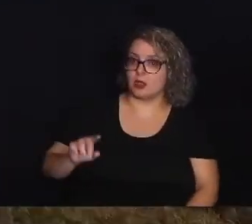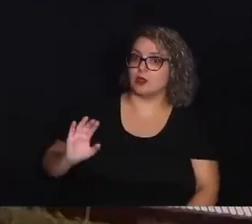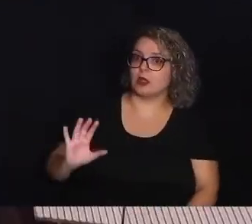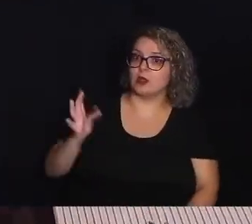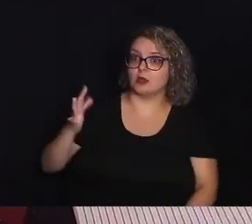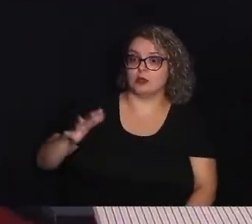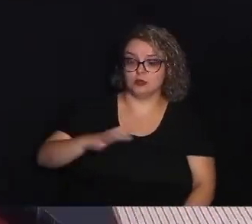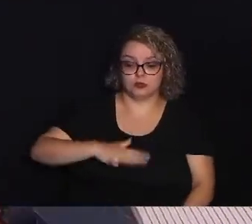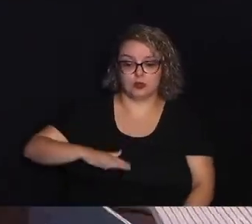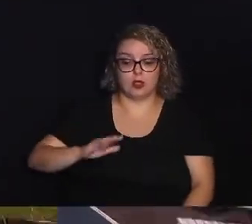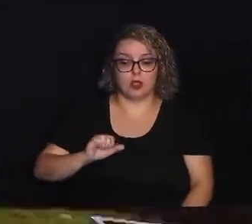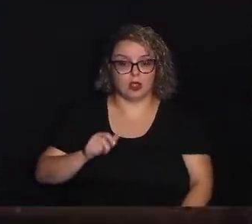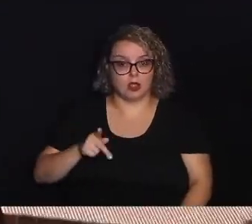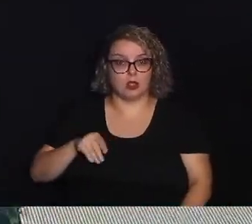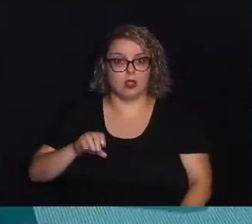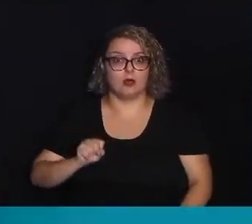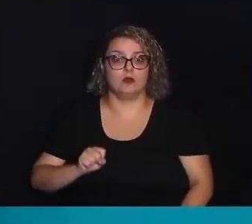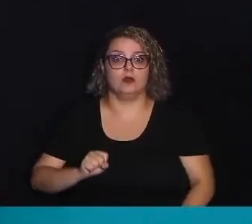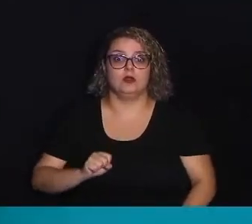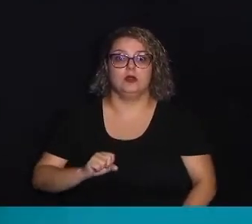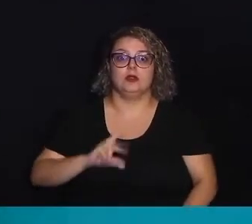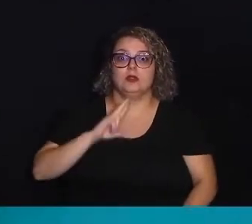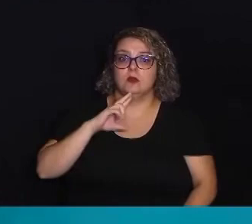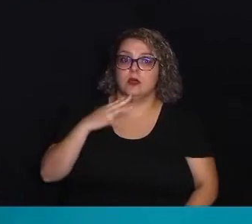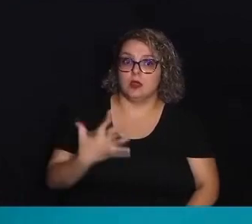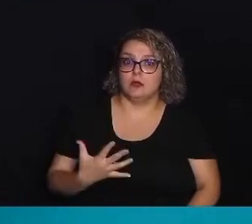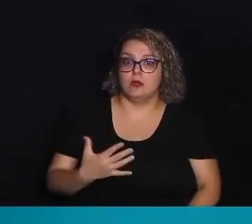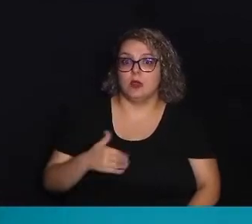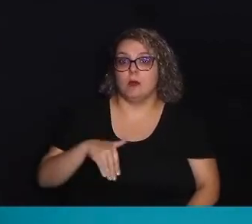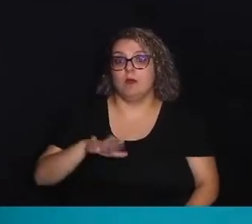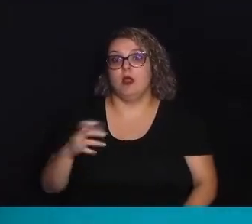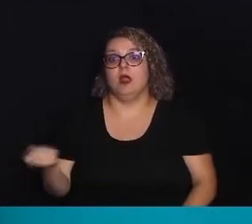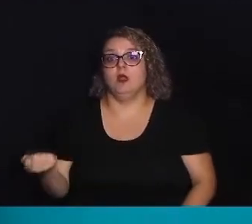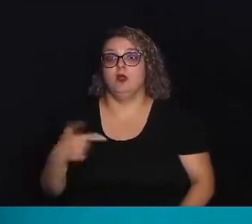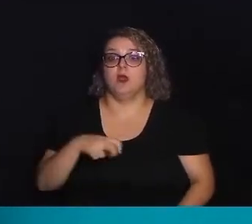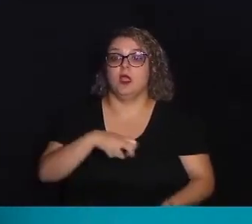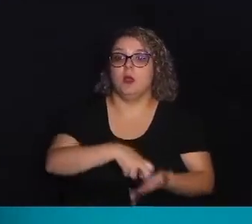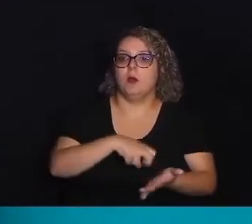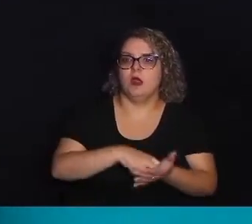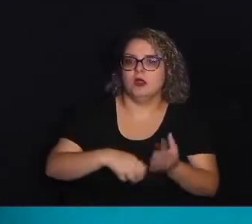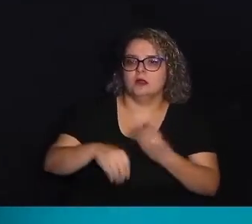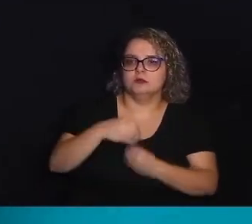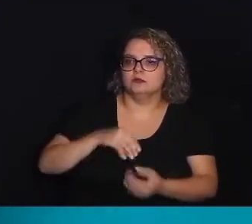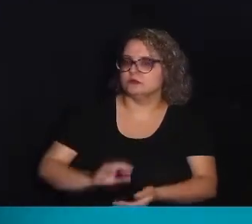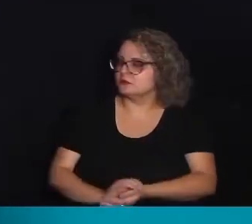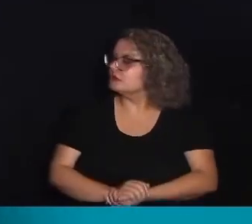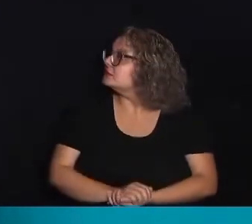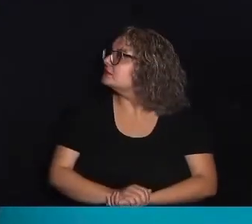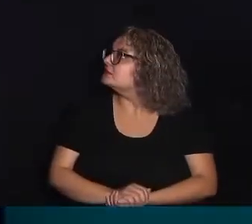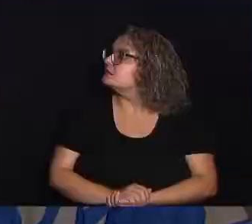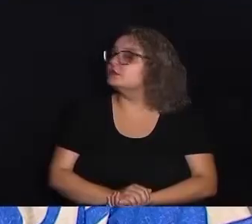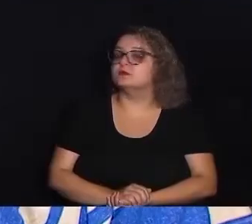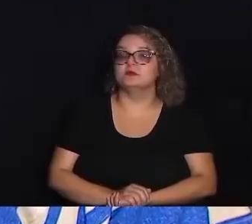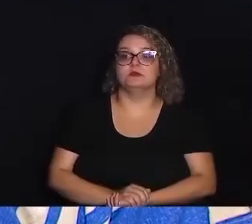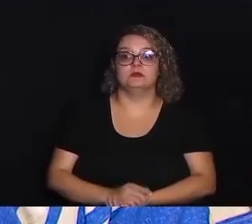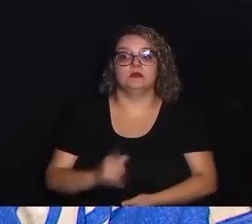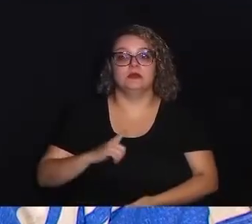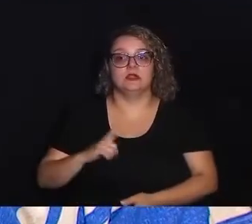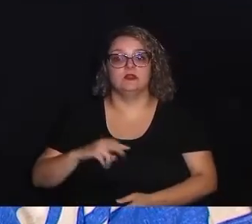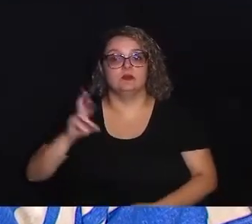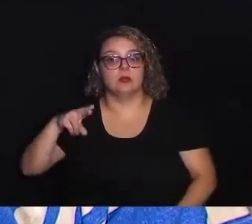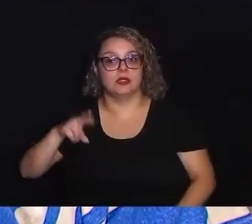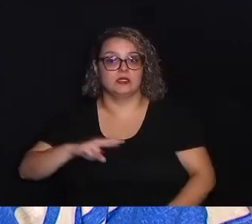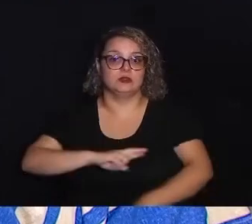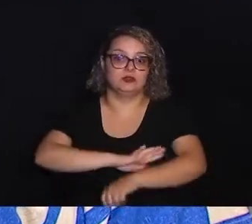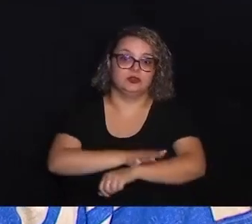a partir de um caso no Campus que teve um desfecho que foi Além da punição dos envolvidos houve um caso